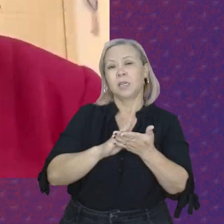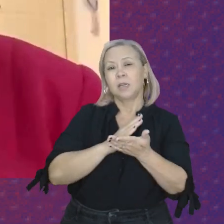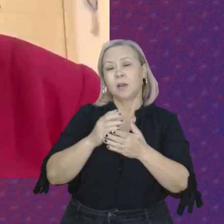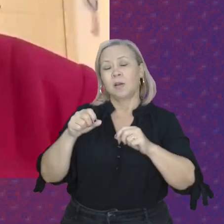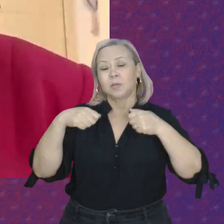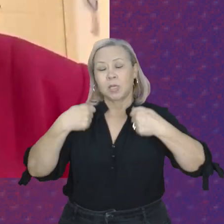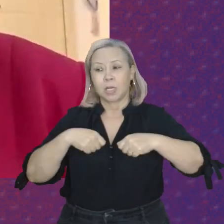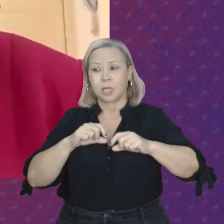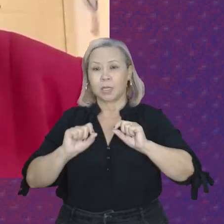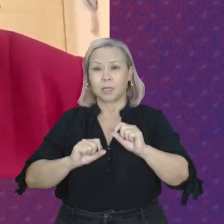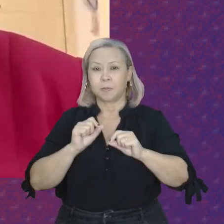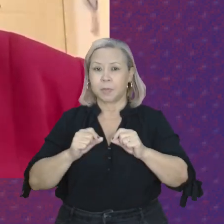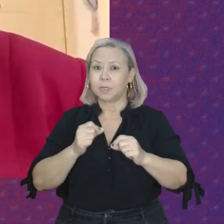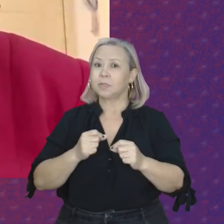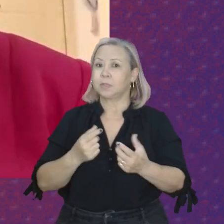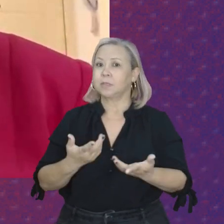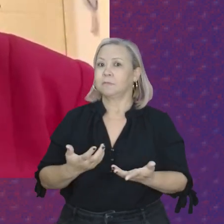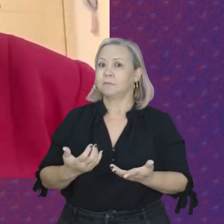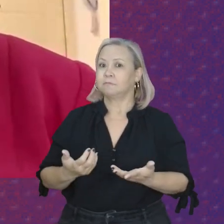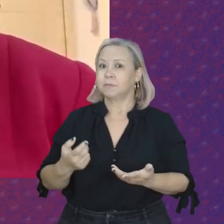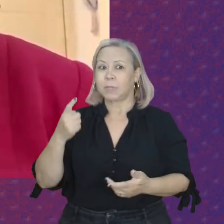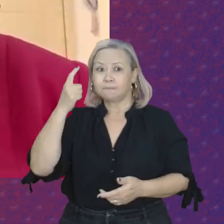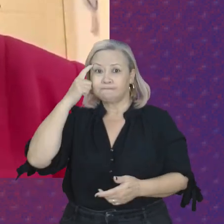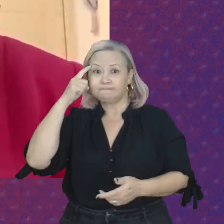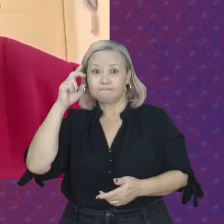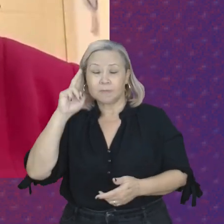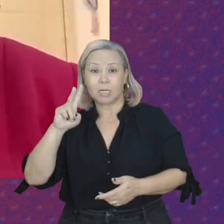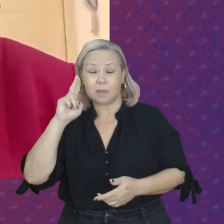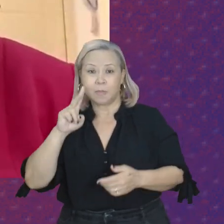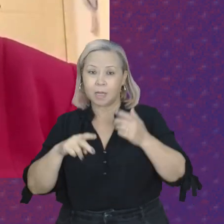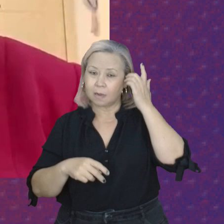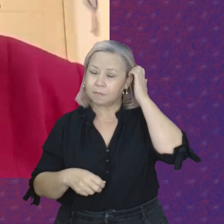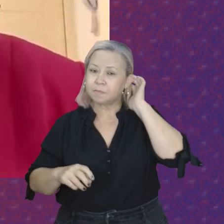ser relevado. E tivemos